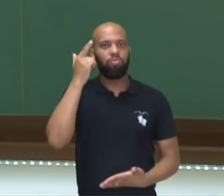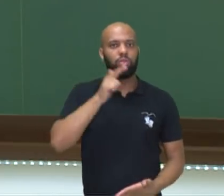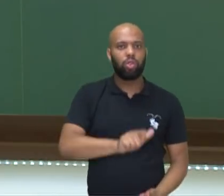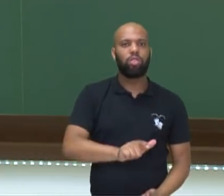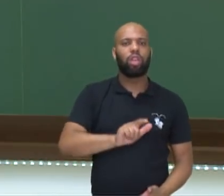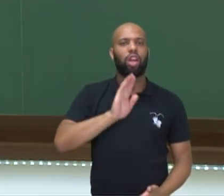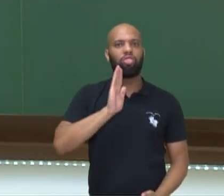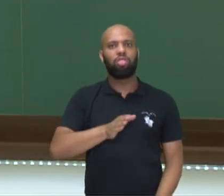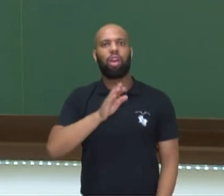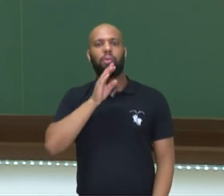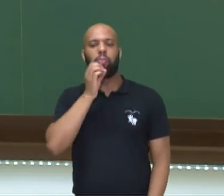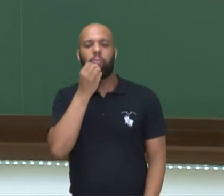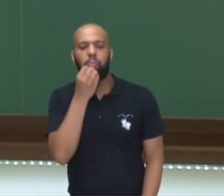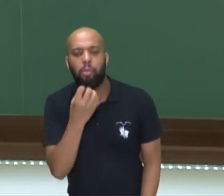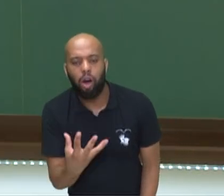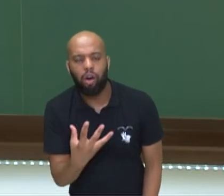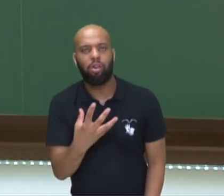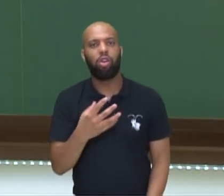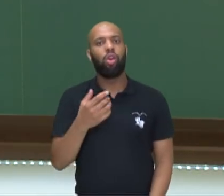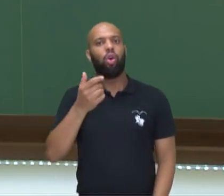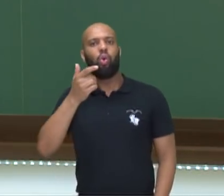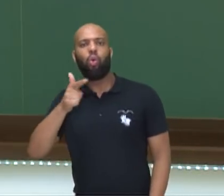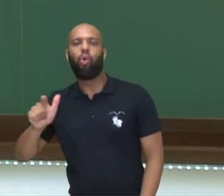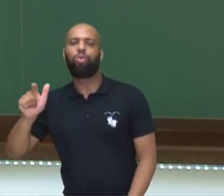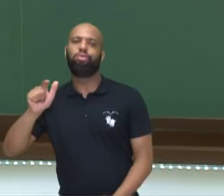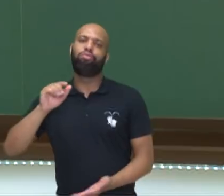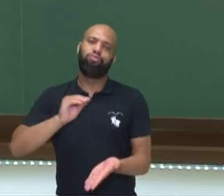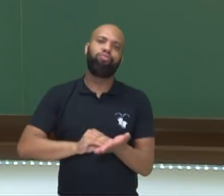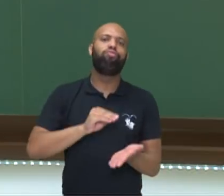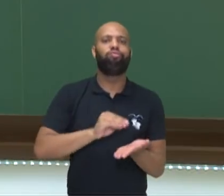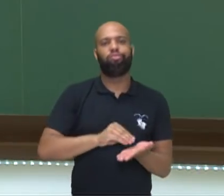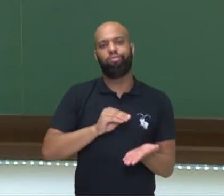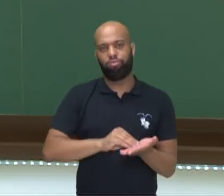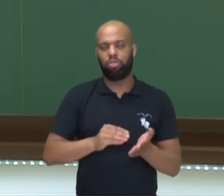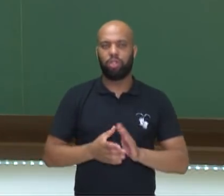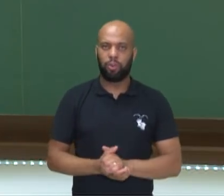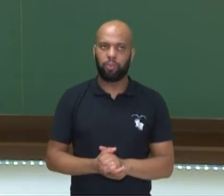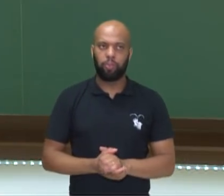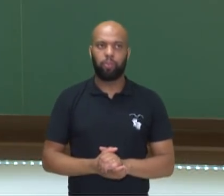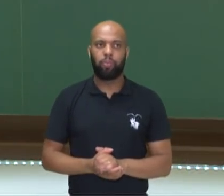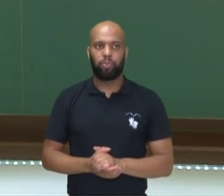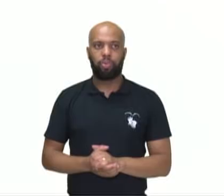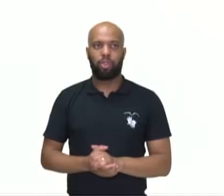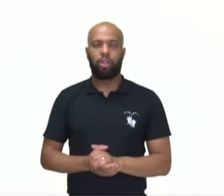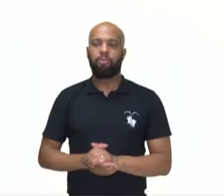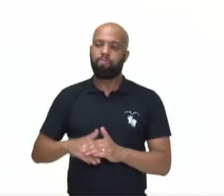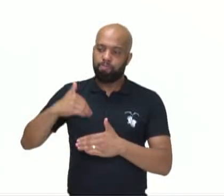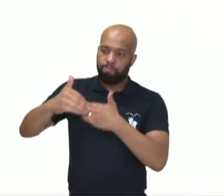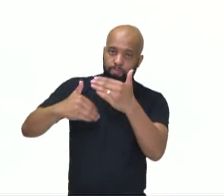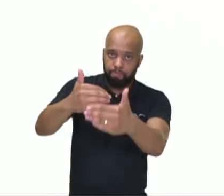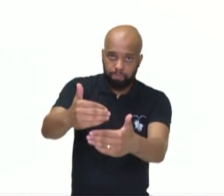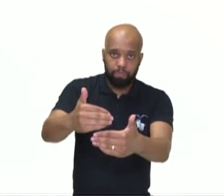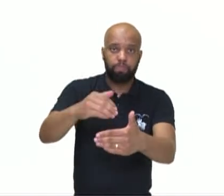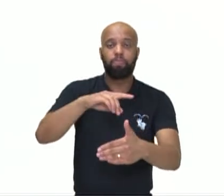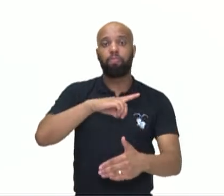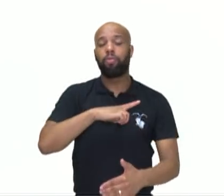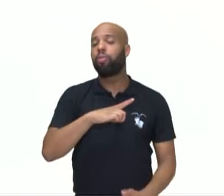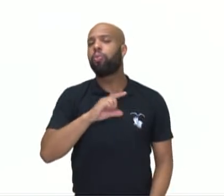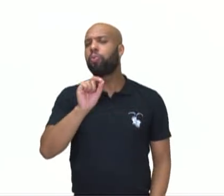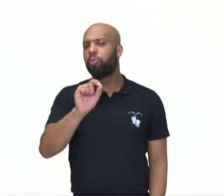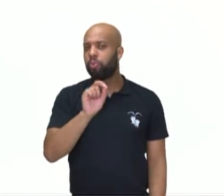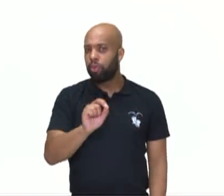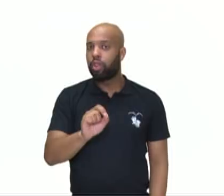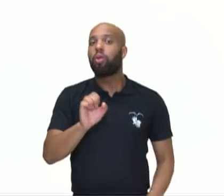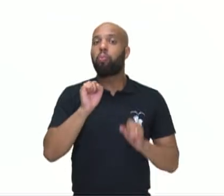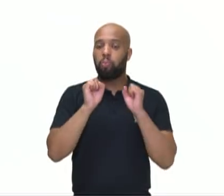já resultados positivos, outros nem tanto. Nos próximos anos, no entanto, devem